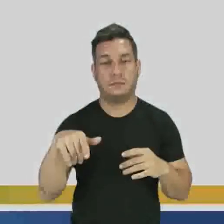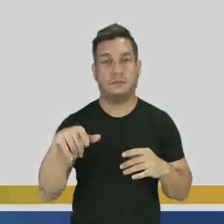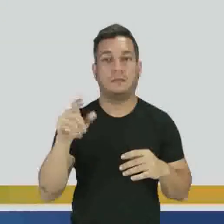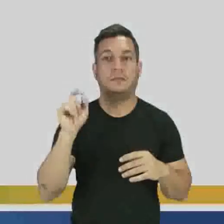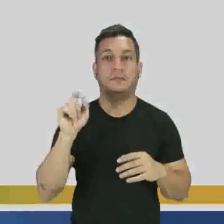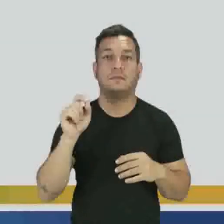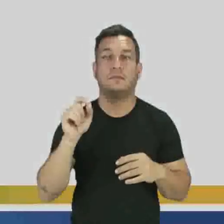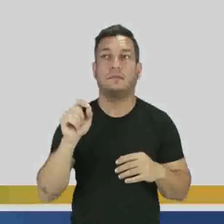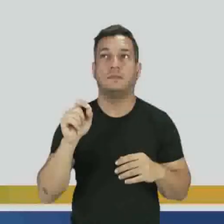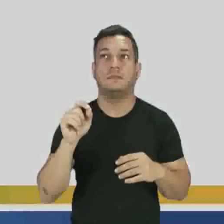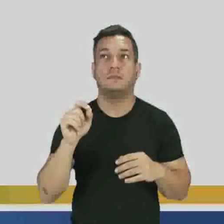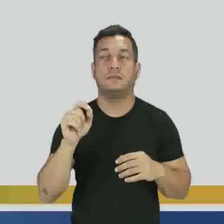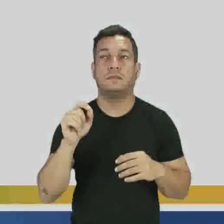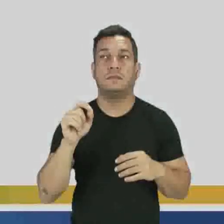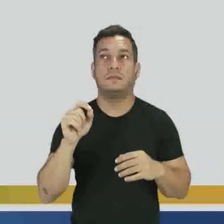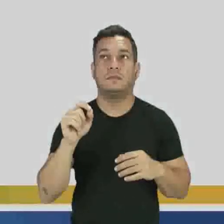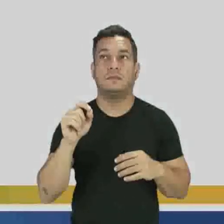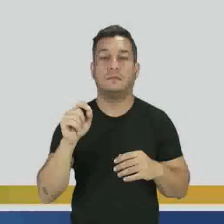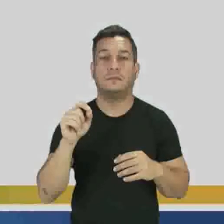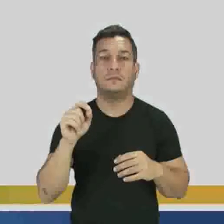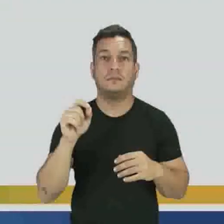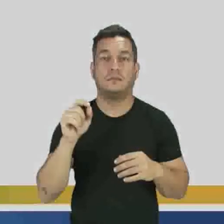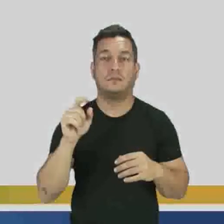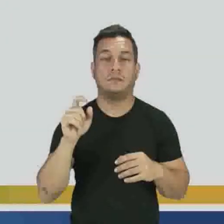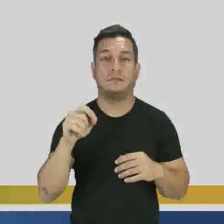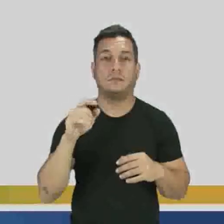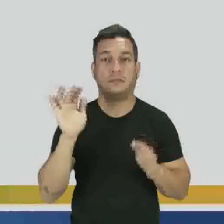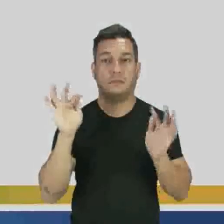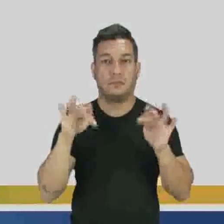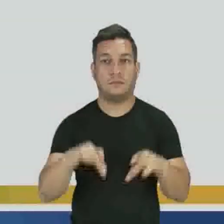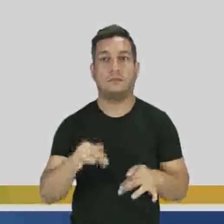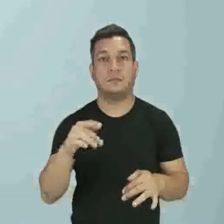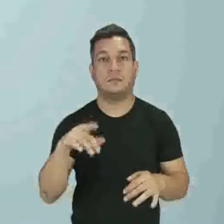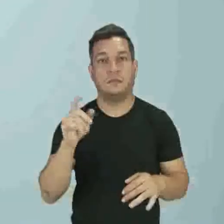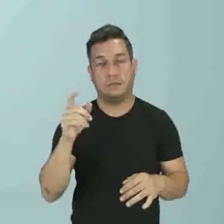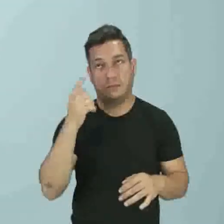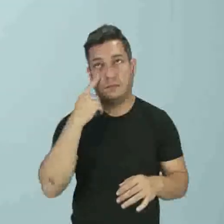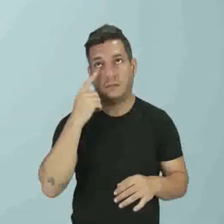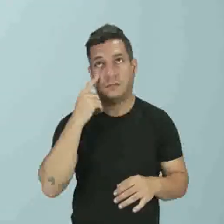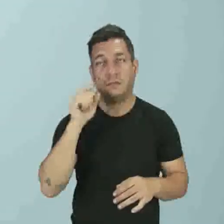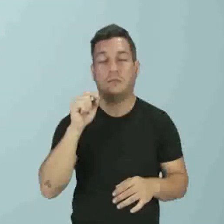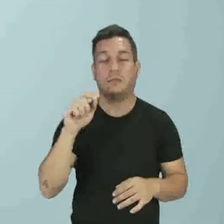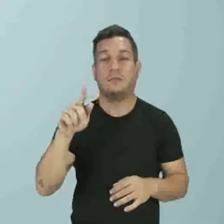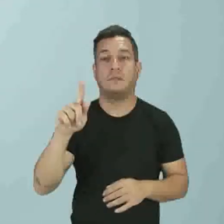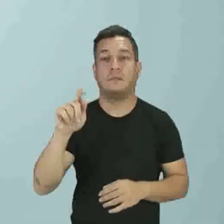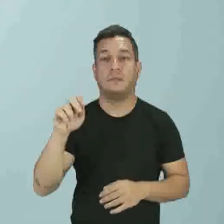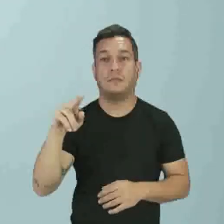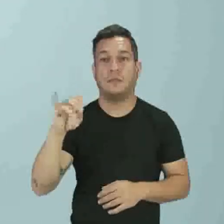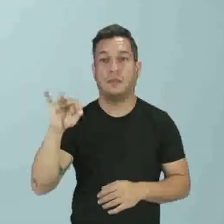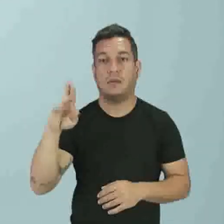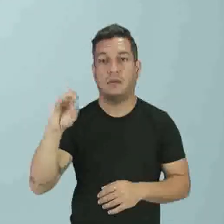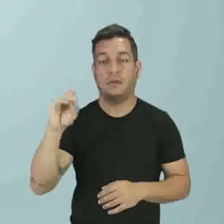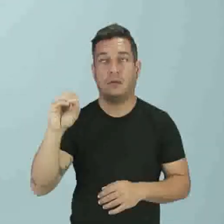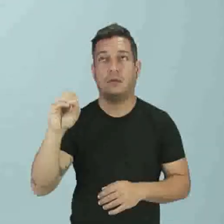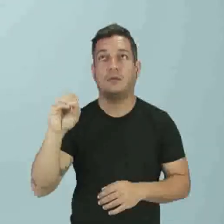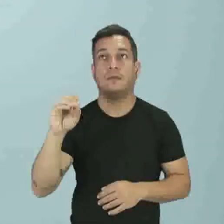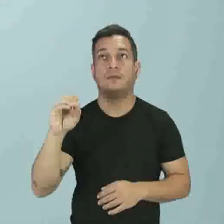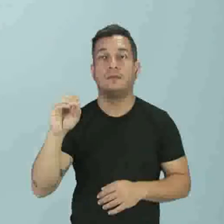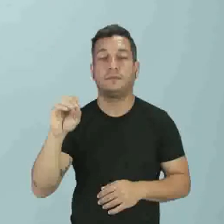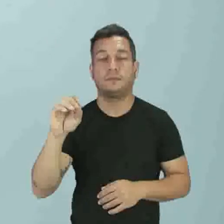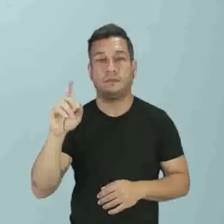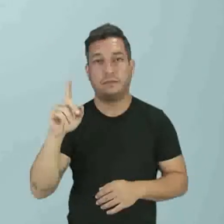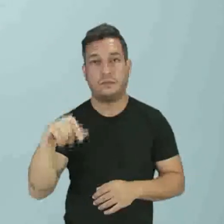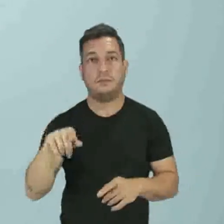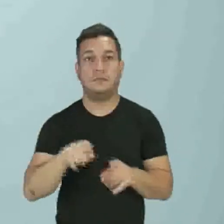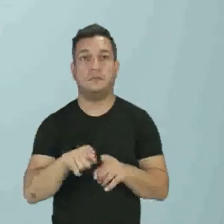eixo, então essa conclusão desconstruiu o modelo geocêntrico e, de